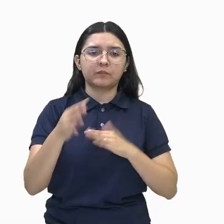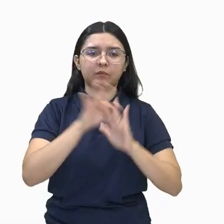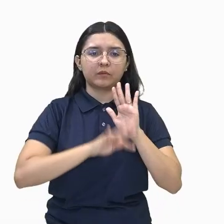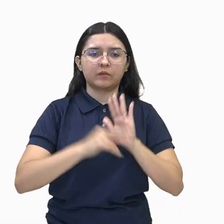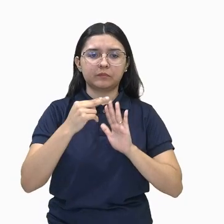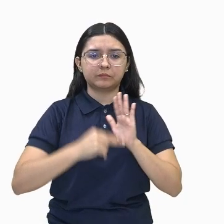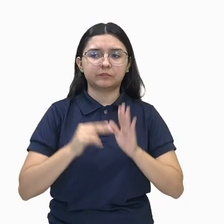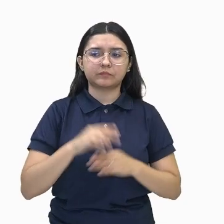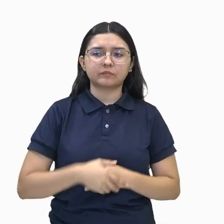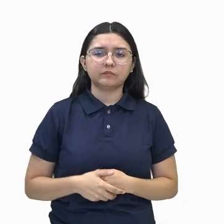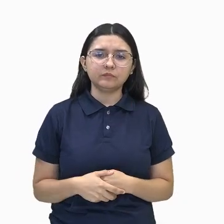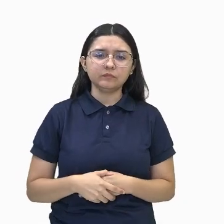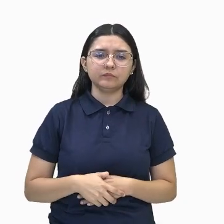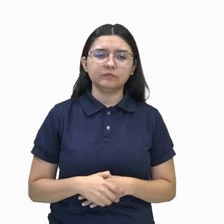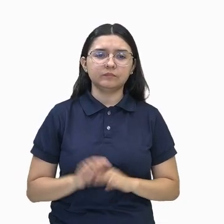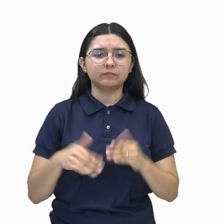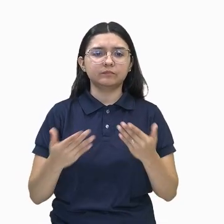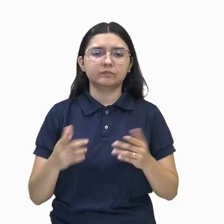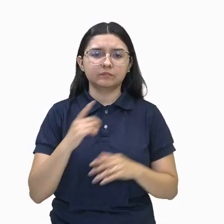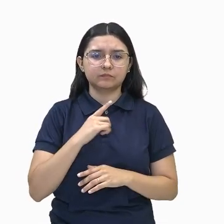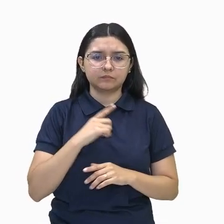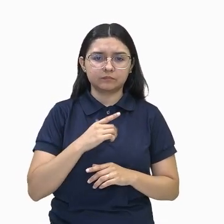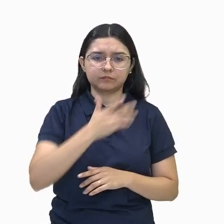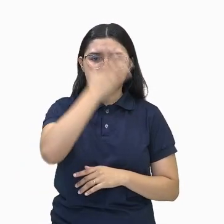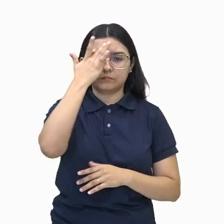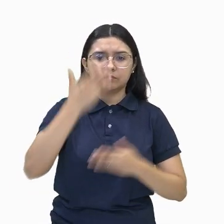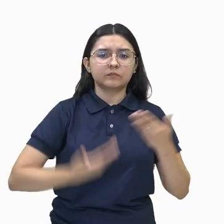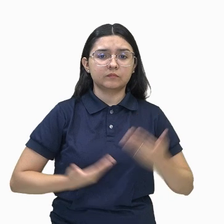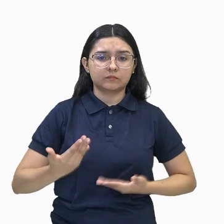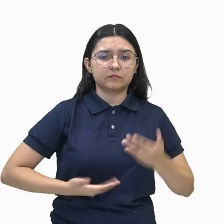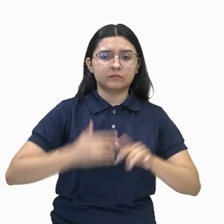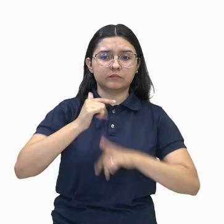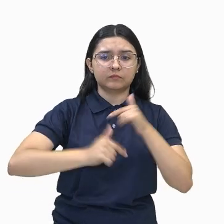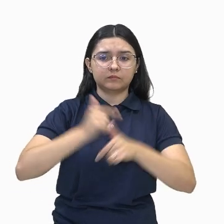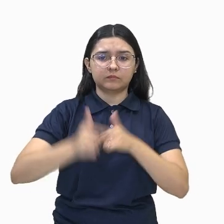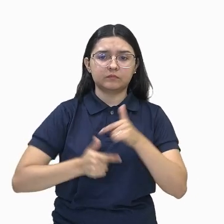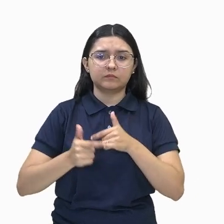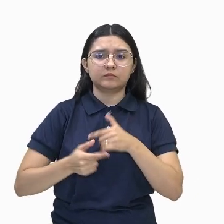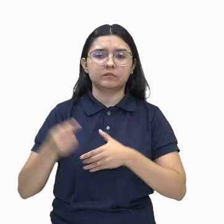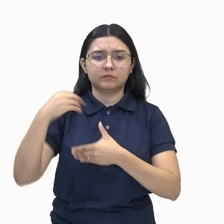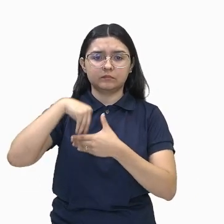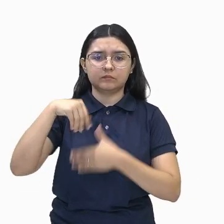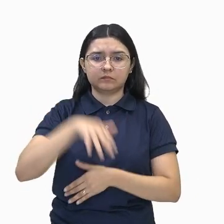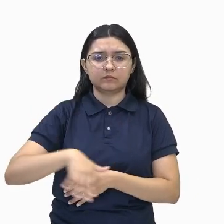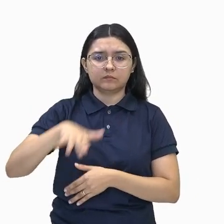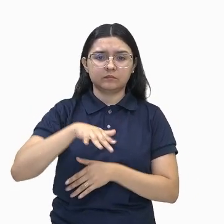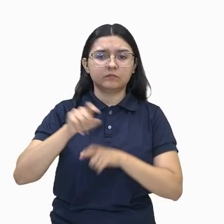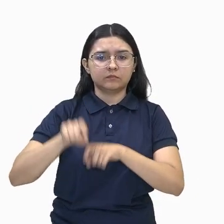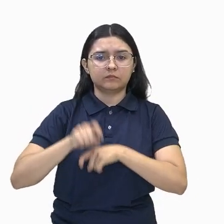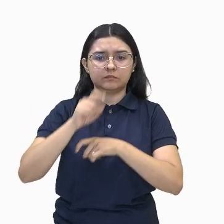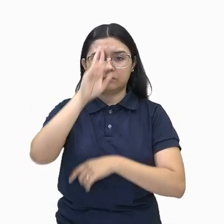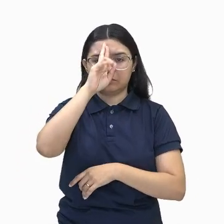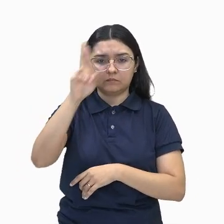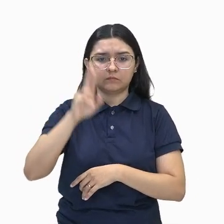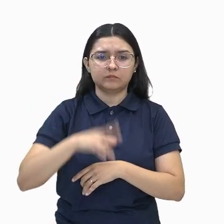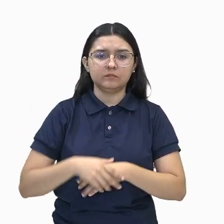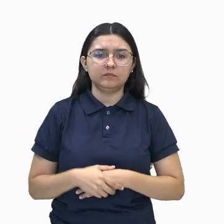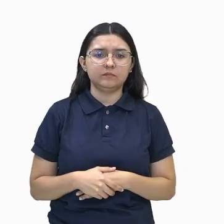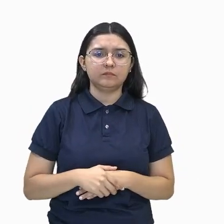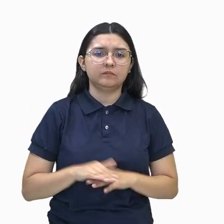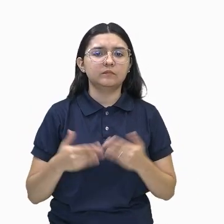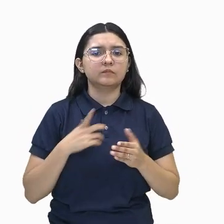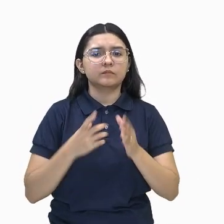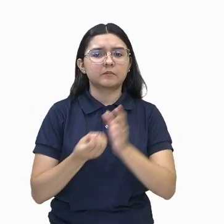lá. Os servos que viviam e trabalhavam nas propriedades rurais, do senhor rural,